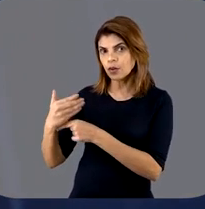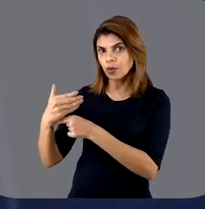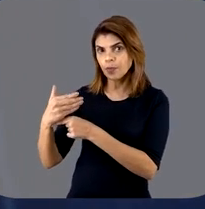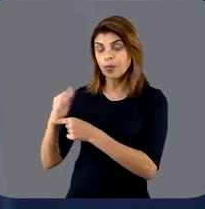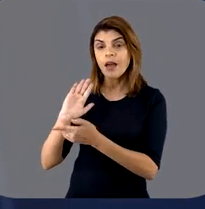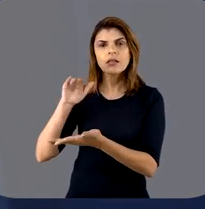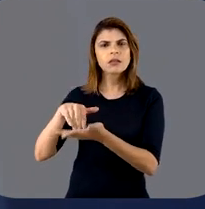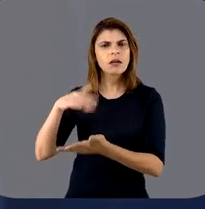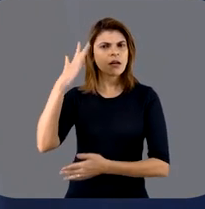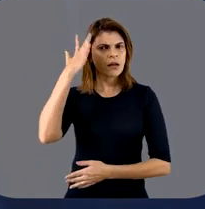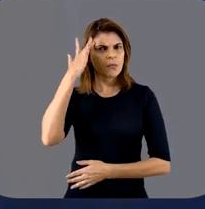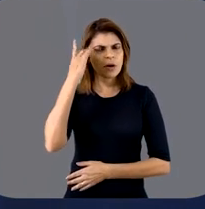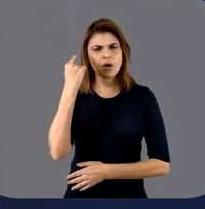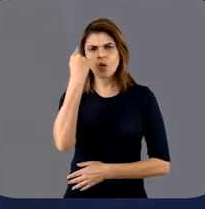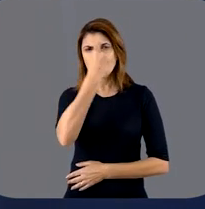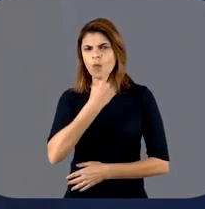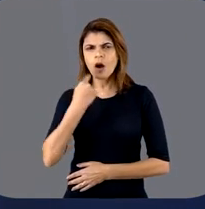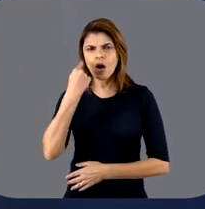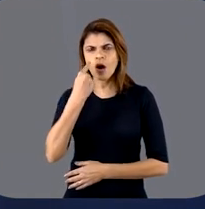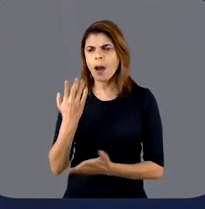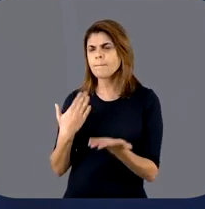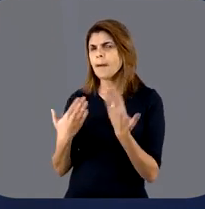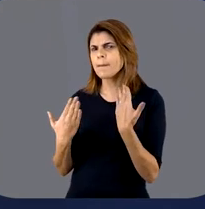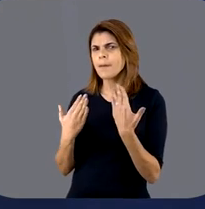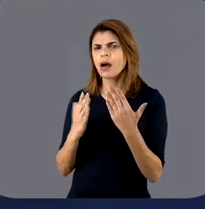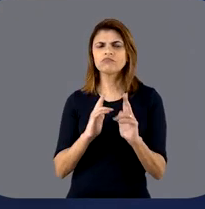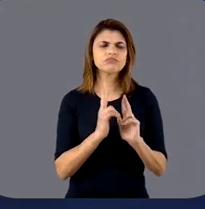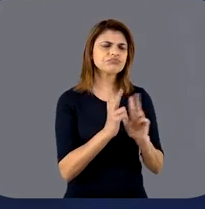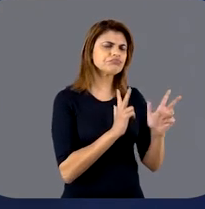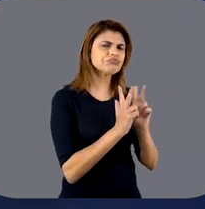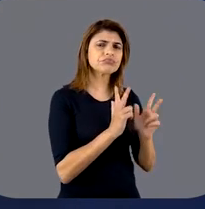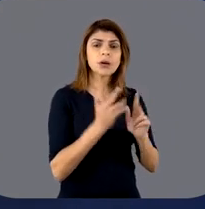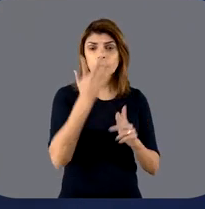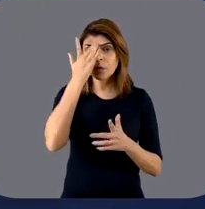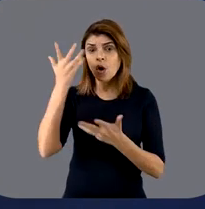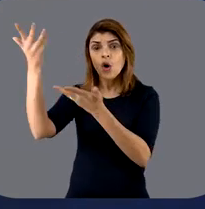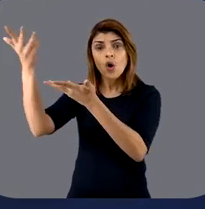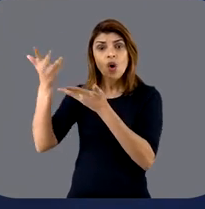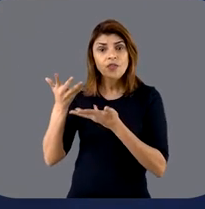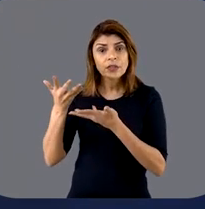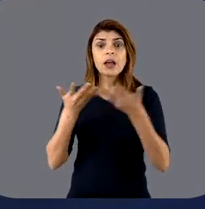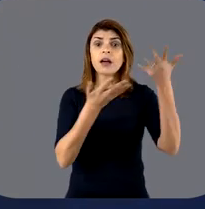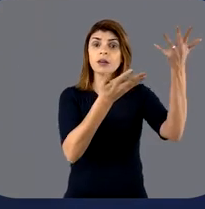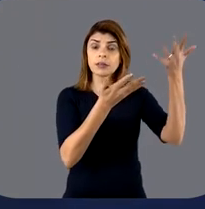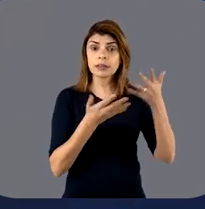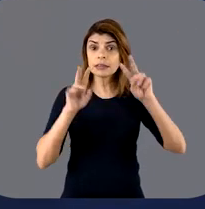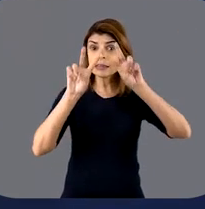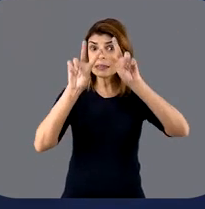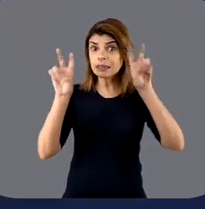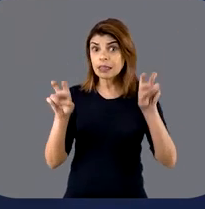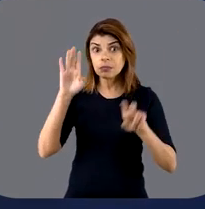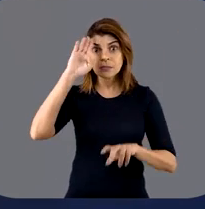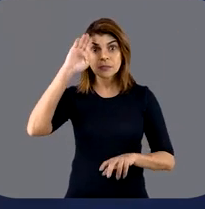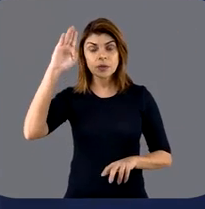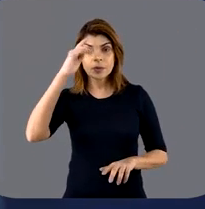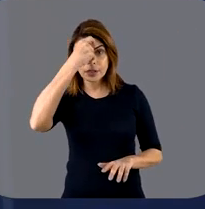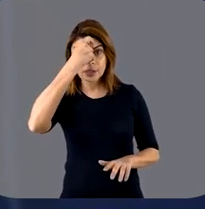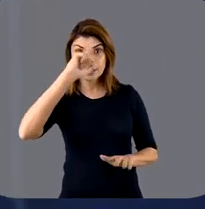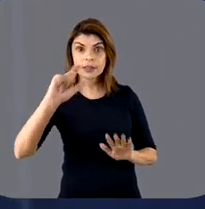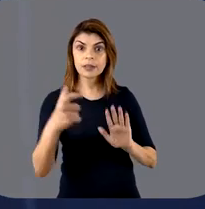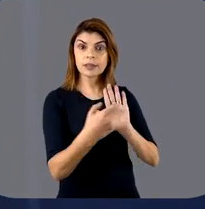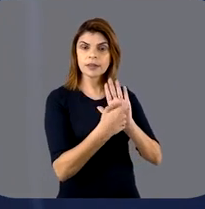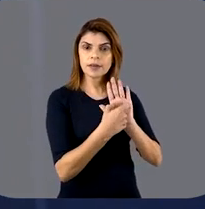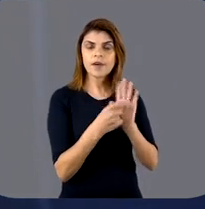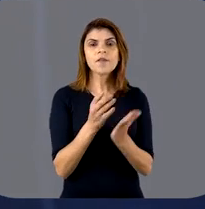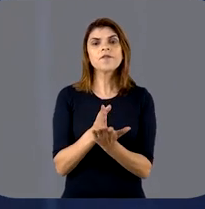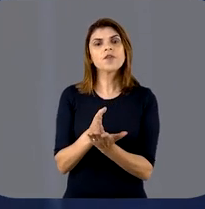amanhã, durante uma hora, vamos conversar com vários convidados a partir do tema central, Inteligência Artificial, a nova